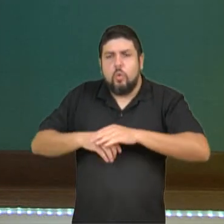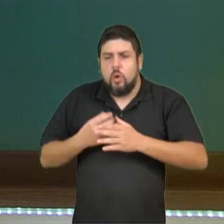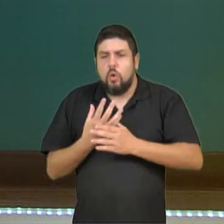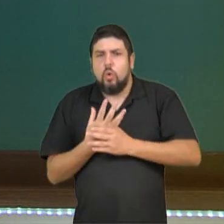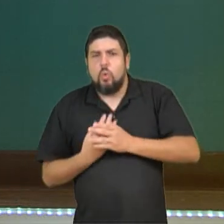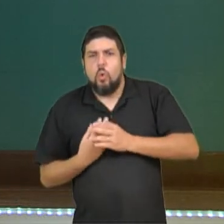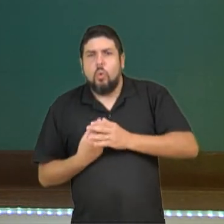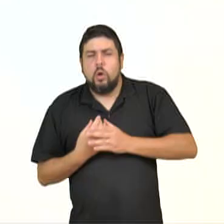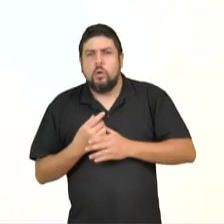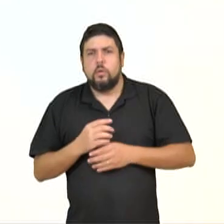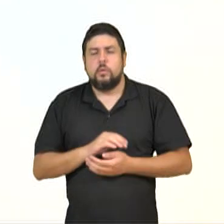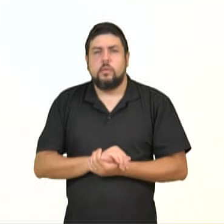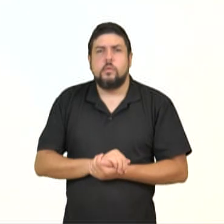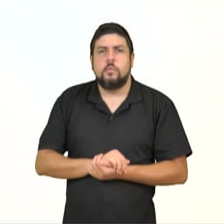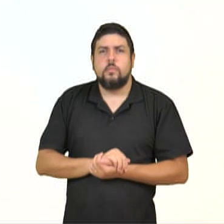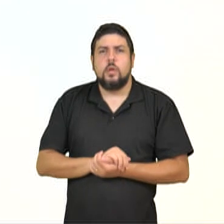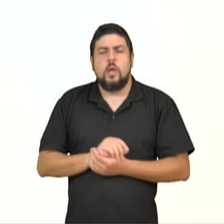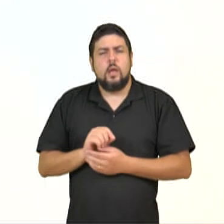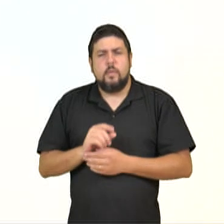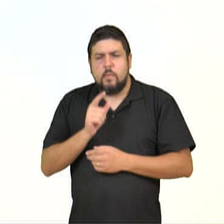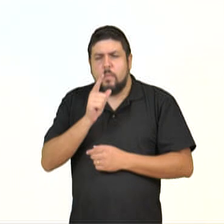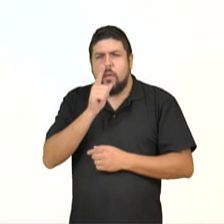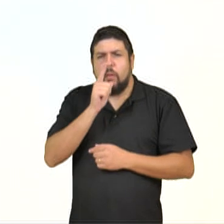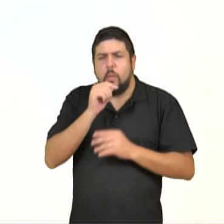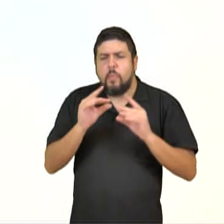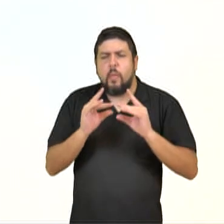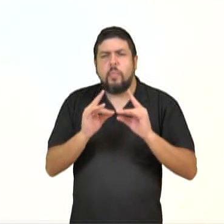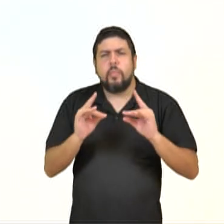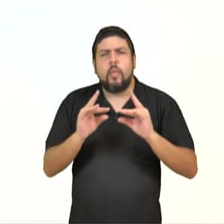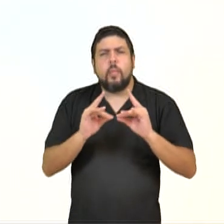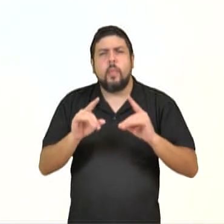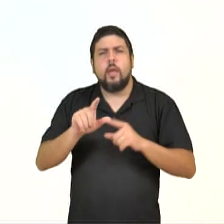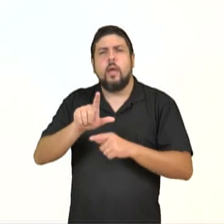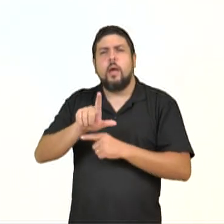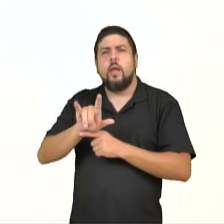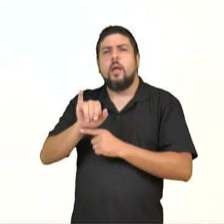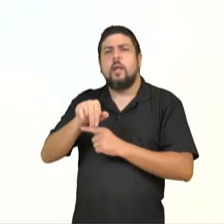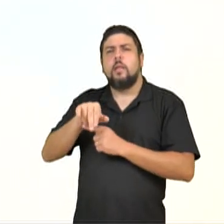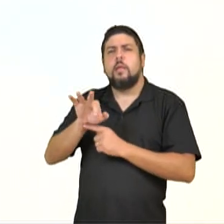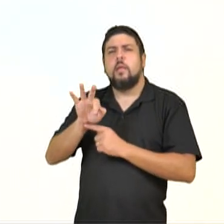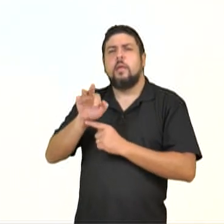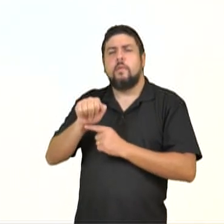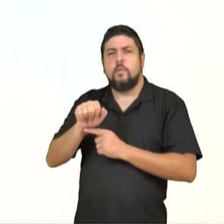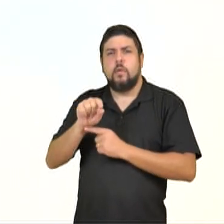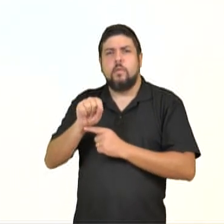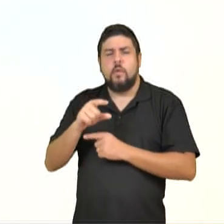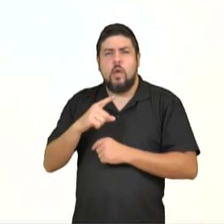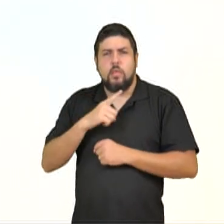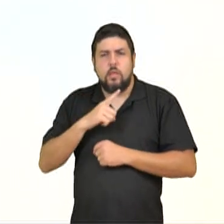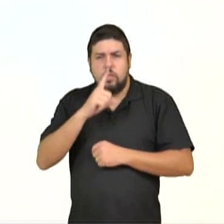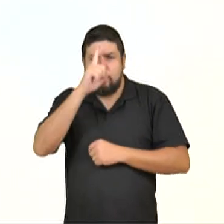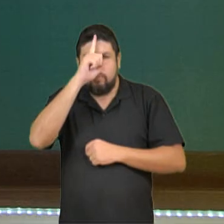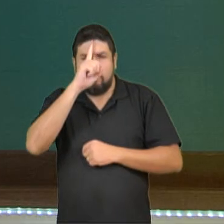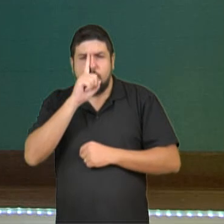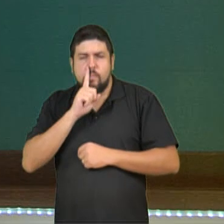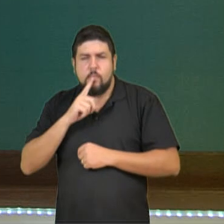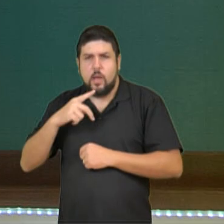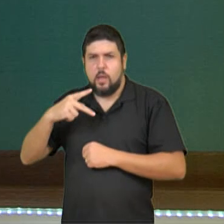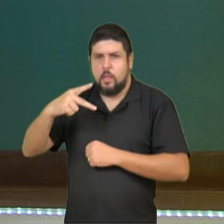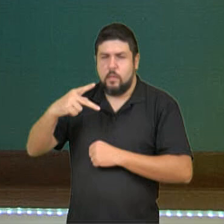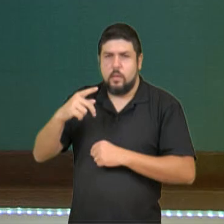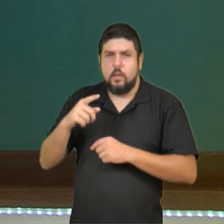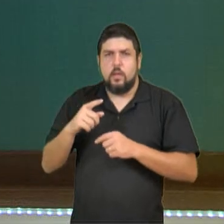esse líquido. E o que tem nesse líquido? Esse líquido é composto de plasma sanguíneo, tá? Então,